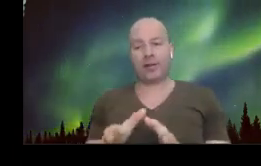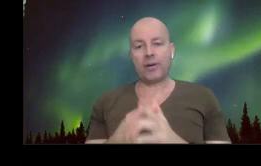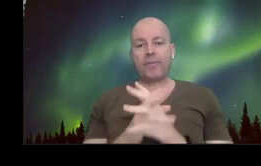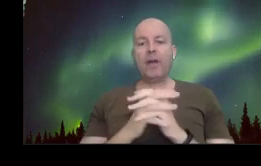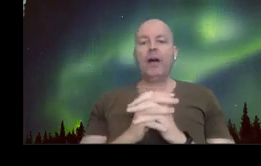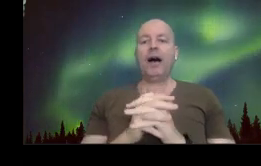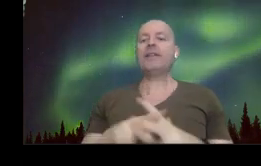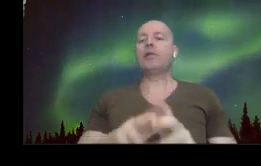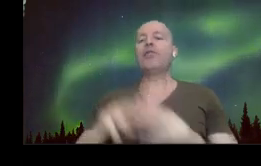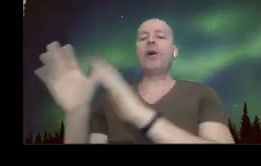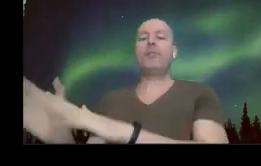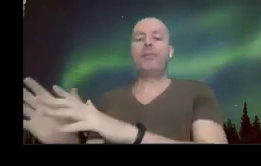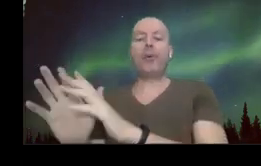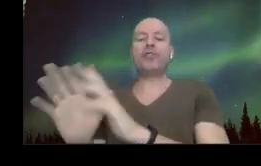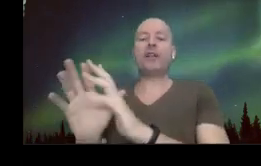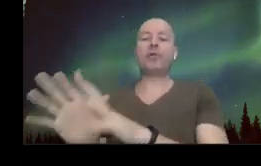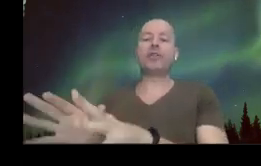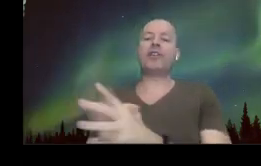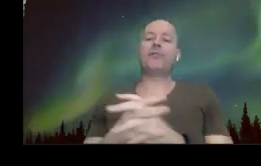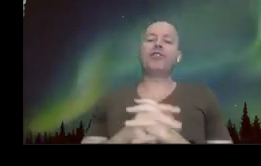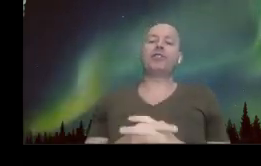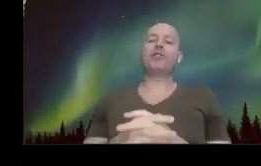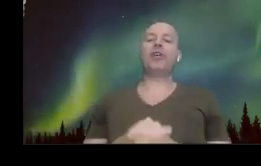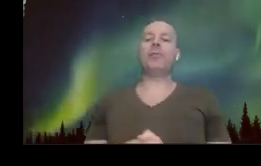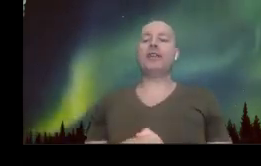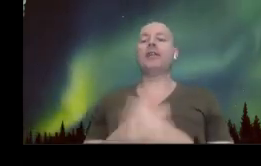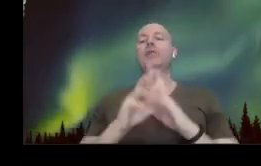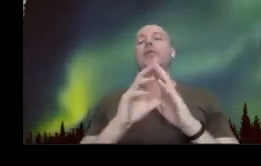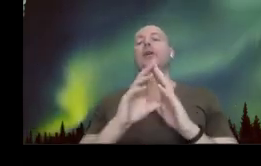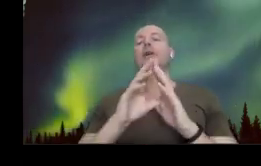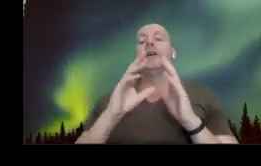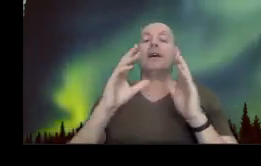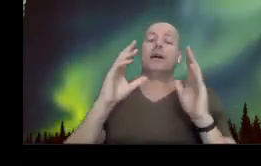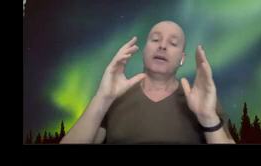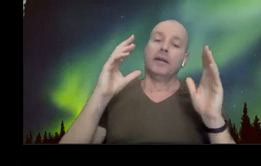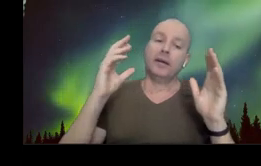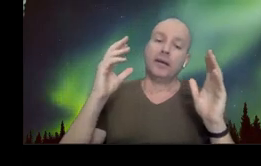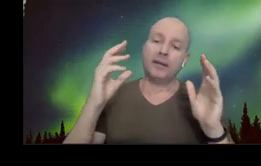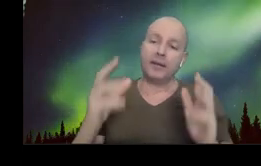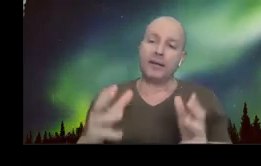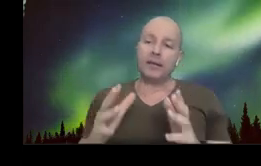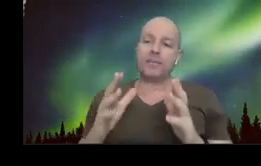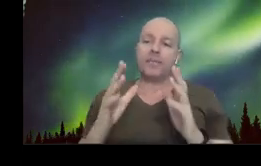uma estratégia. Ah, então vamos apostar todas as fichas no segmentado.